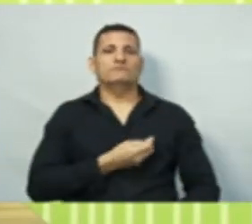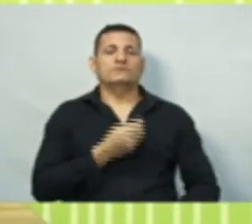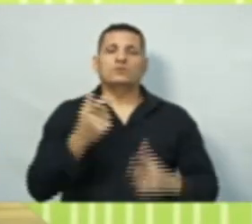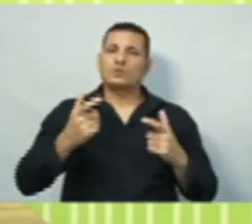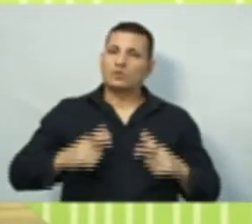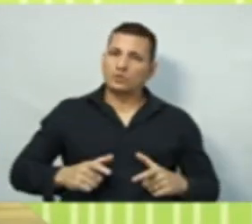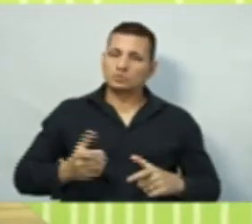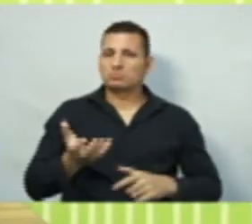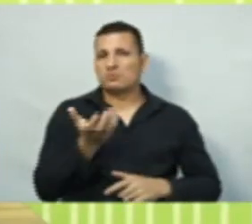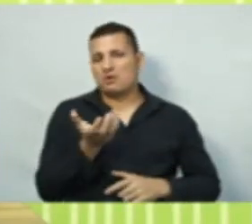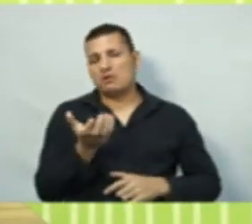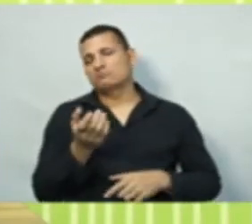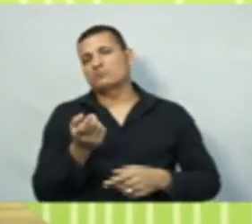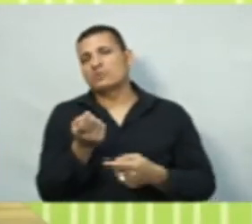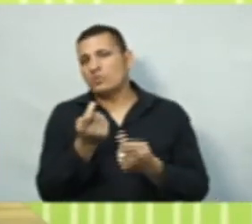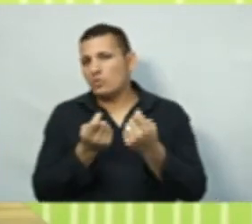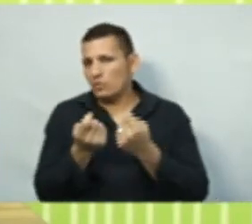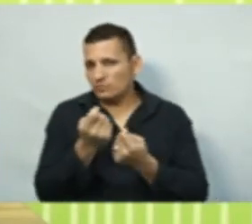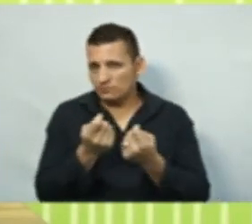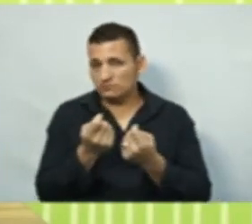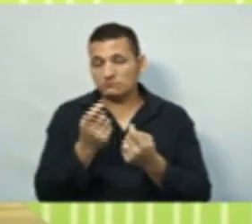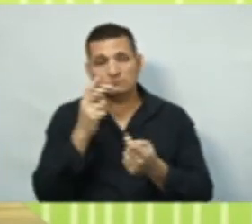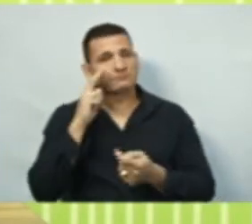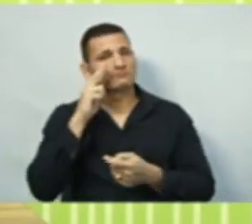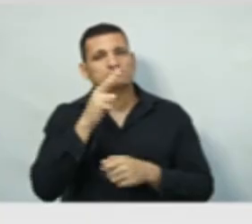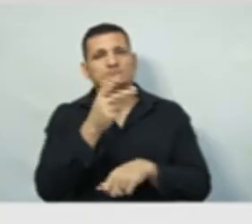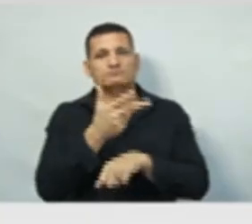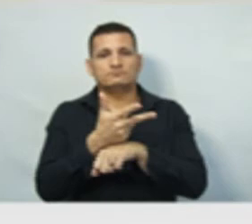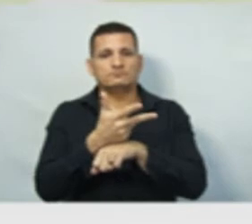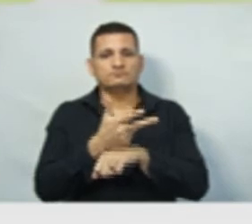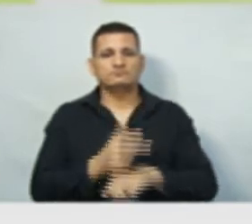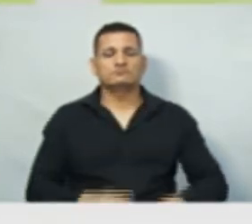queremos viver economicamente. Vamos a ela?